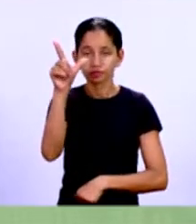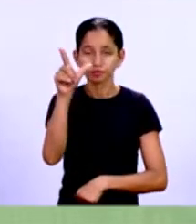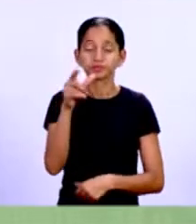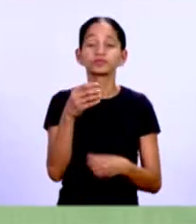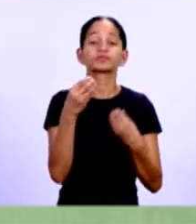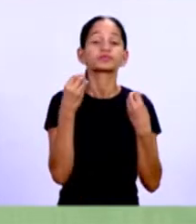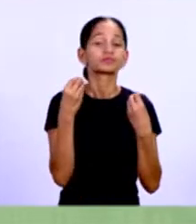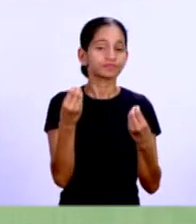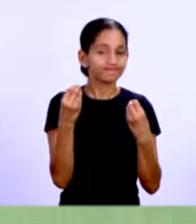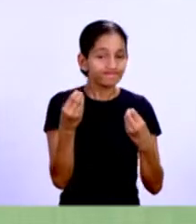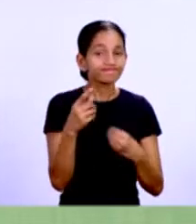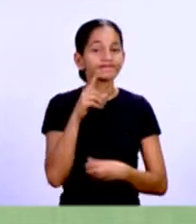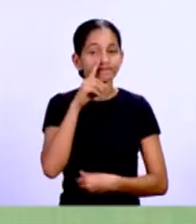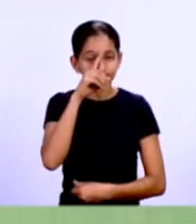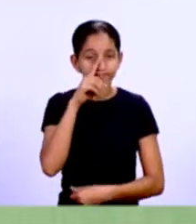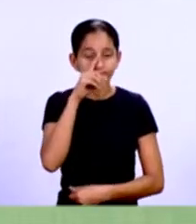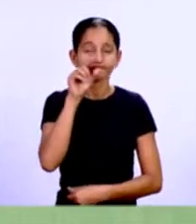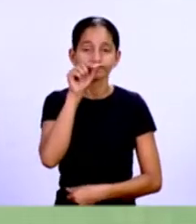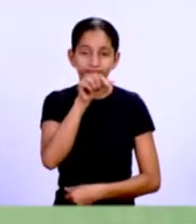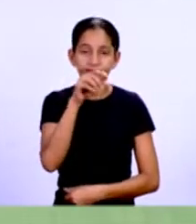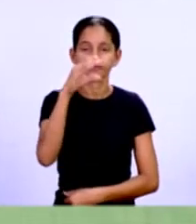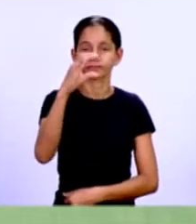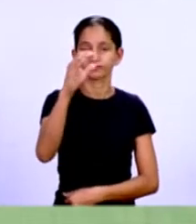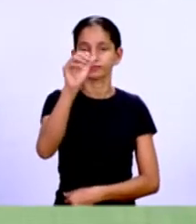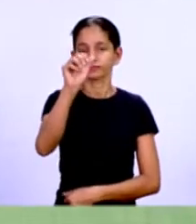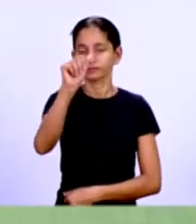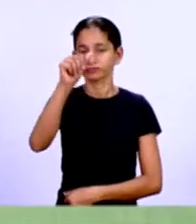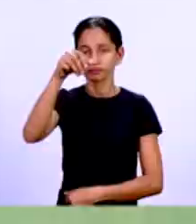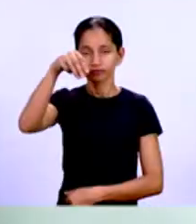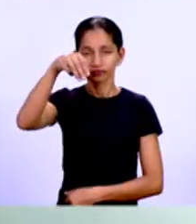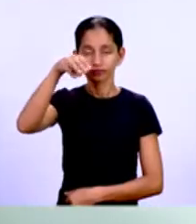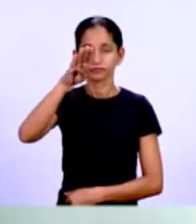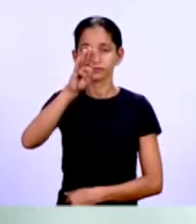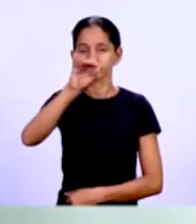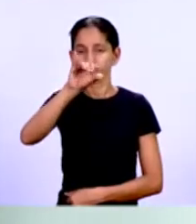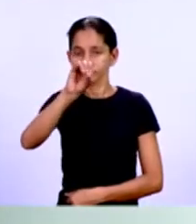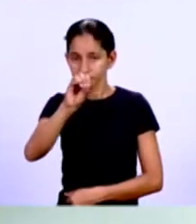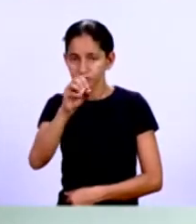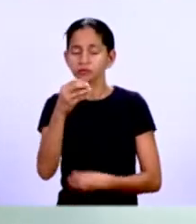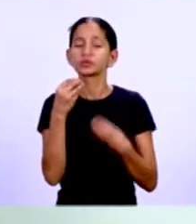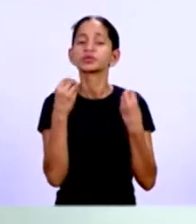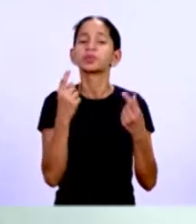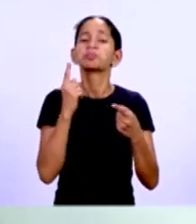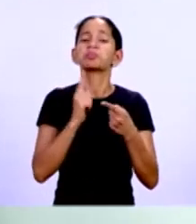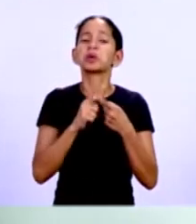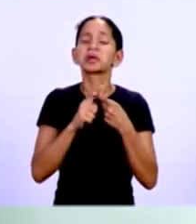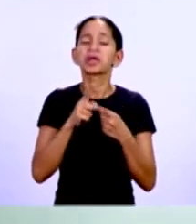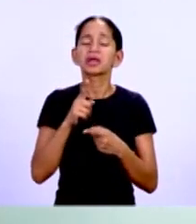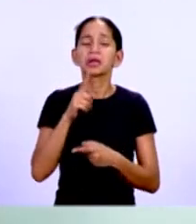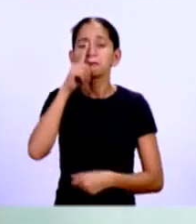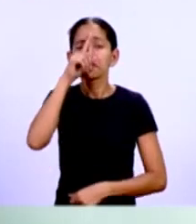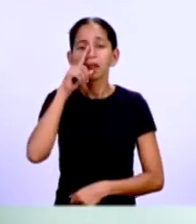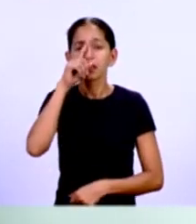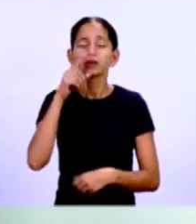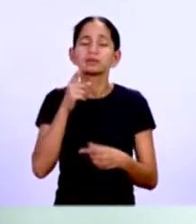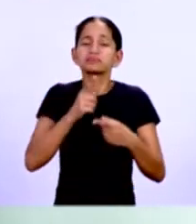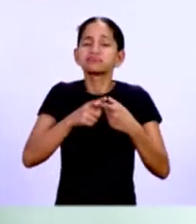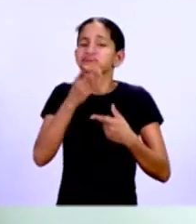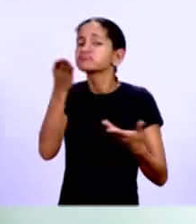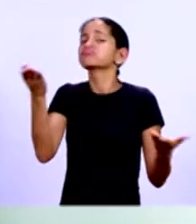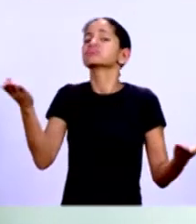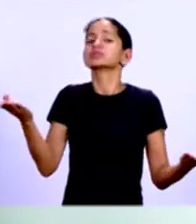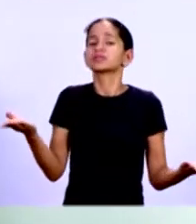um fator de risco. Como se proteger? Gente, primeiro, por que o câmbio é um fator de risco no caso de importação e